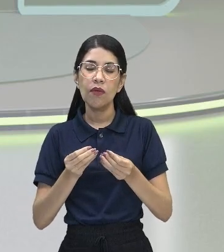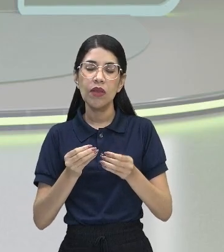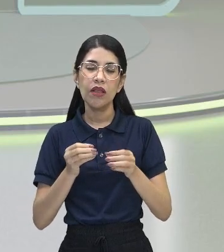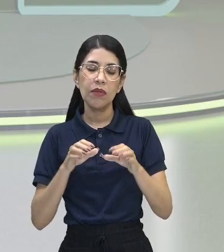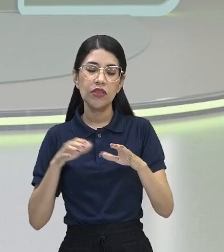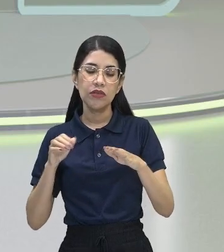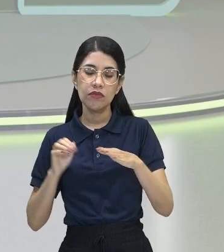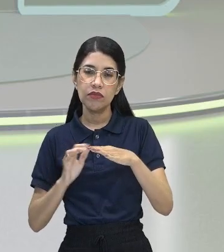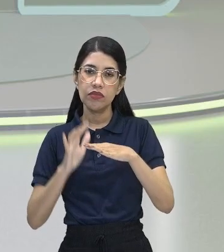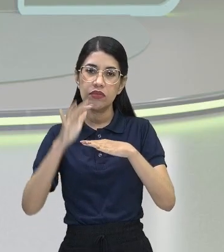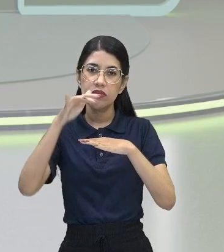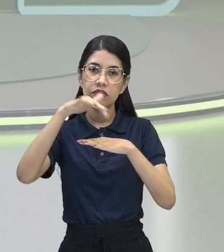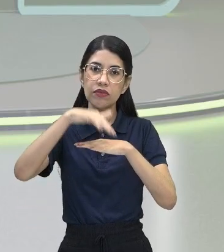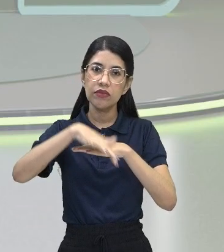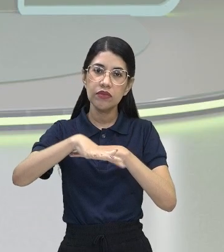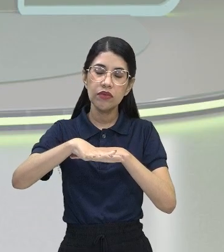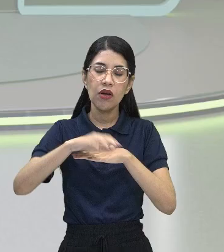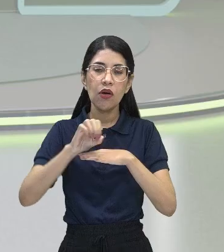um obstáculo.